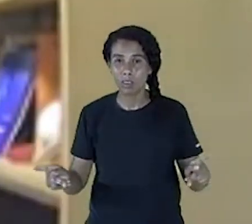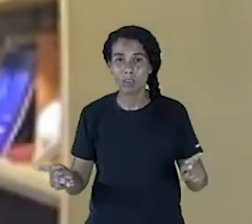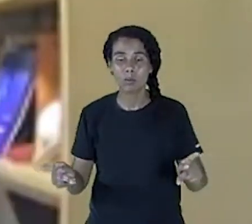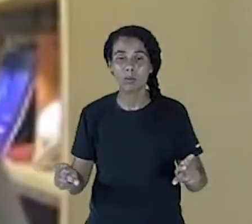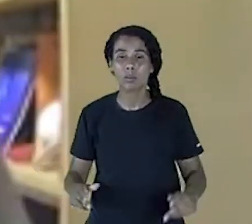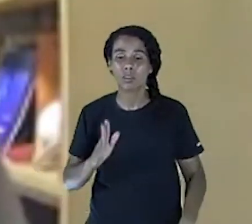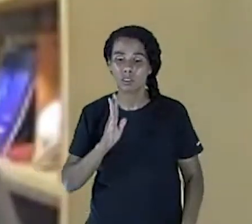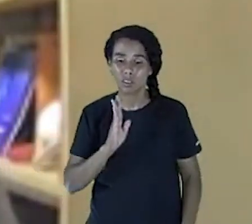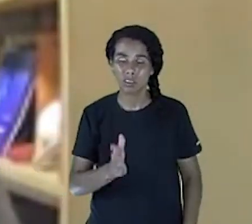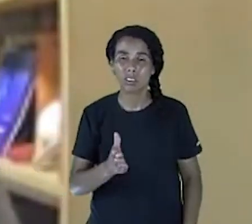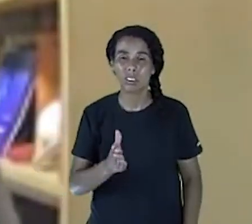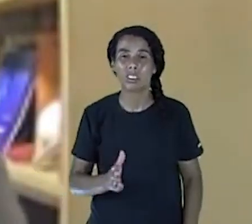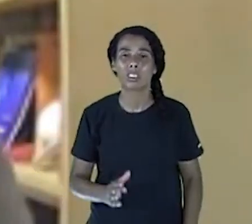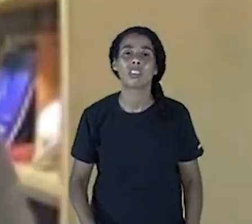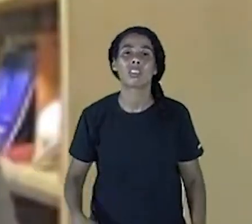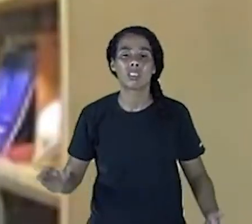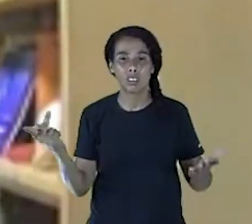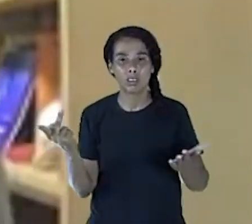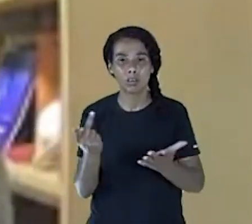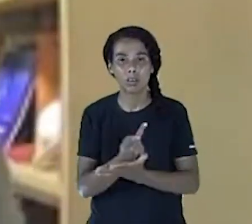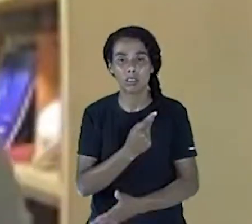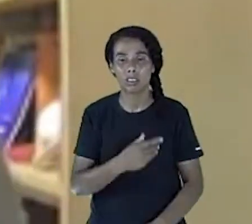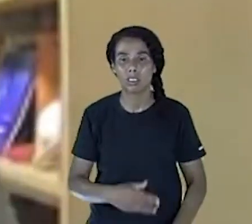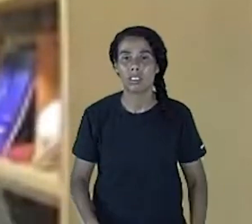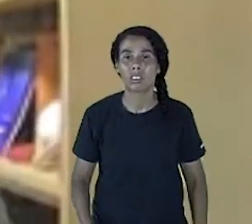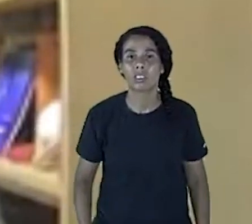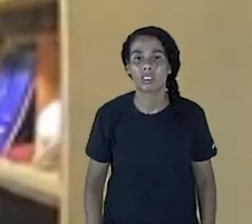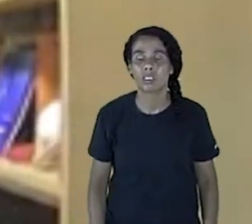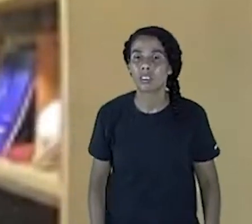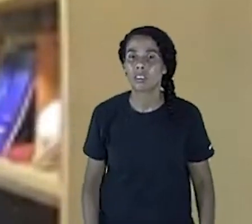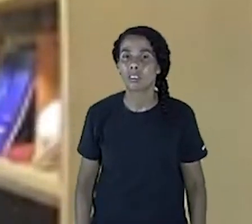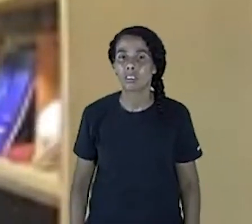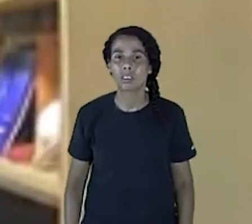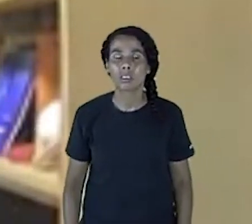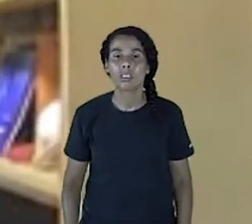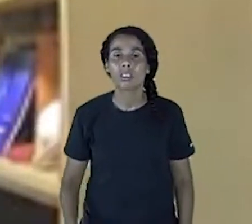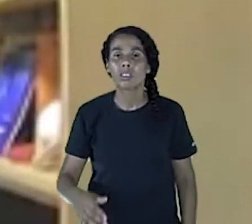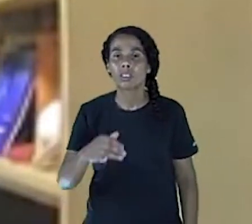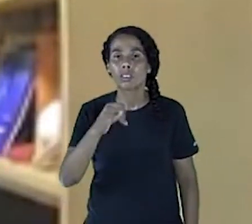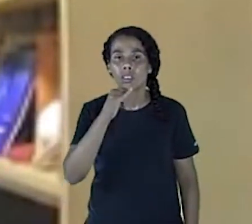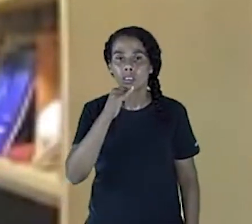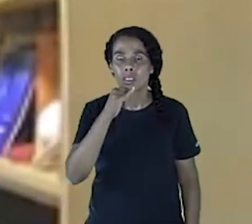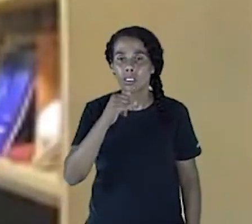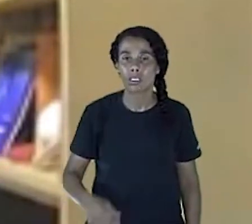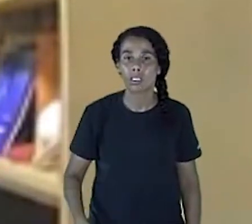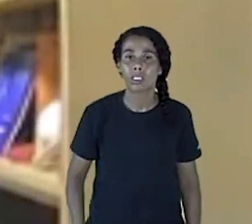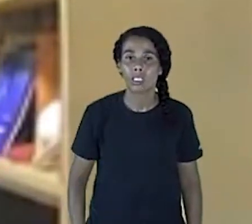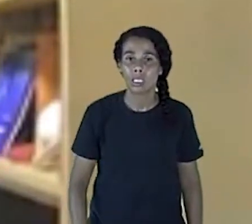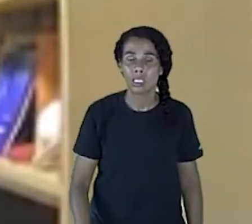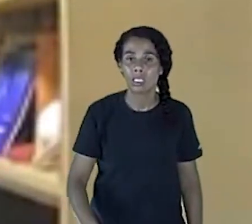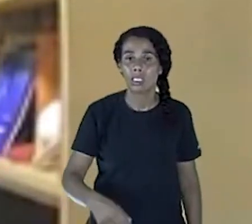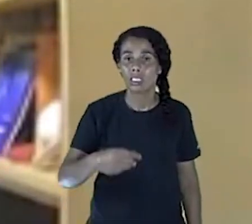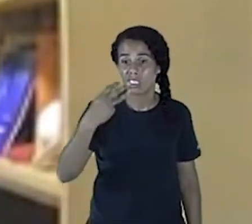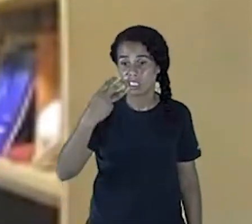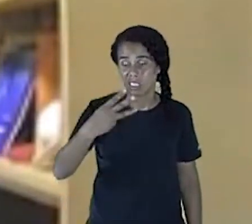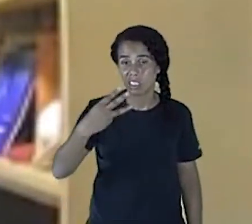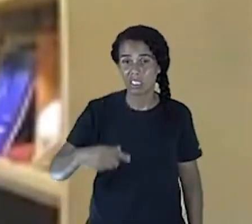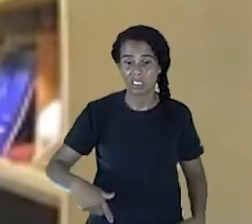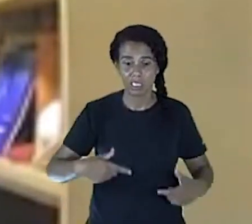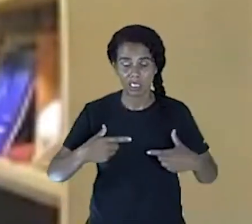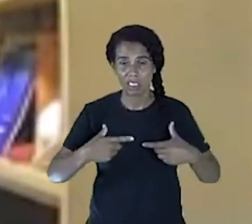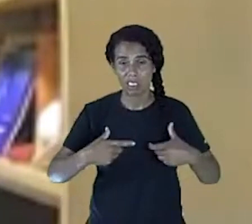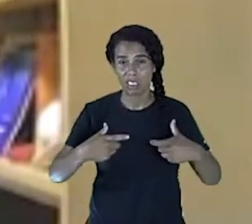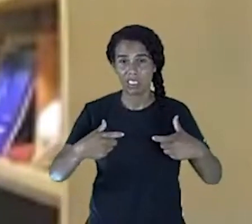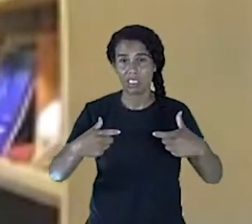está acontecendo há muito tempo. A Primeira e a Segunda Guerra Mundial já é um sinal